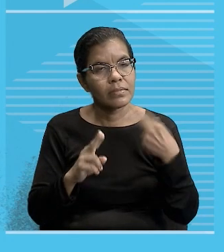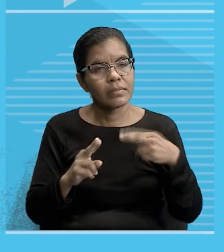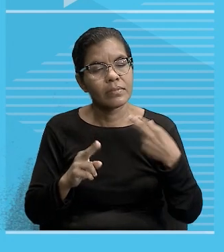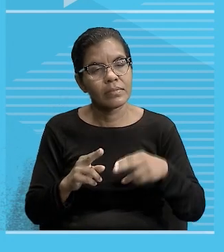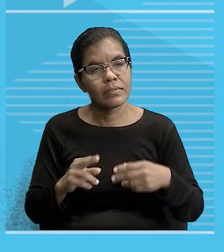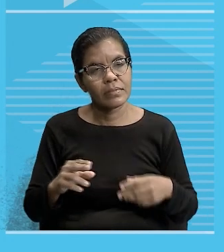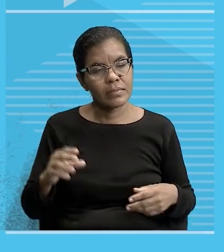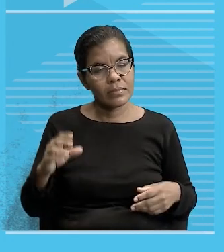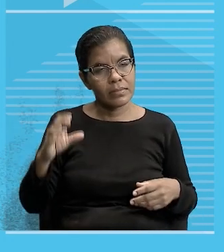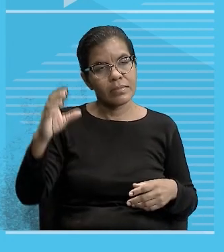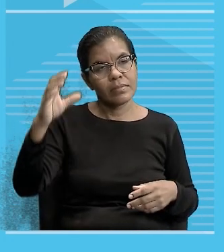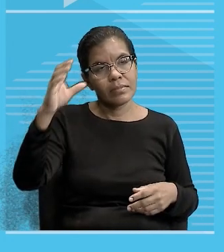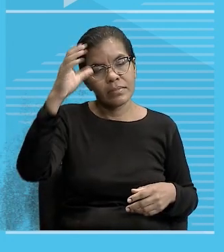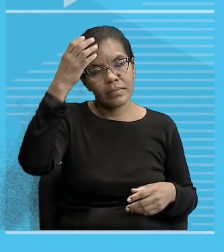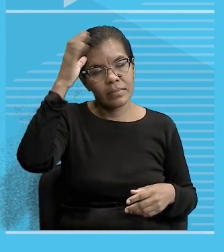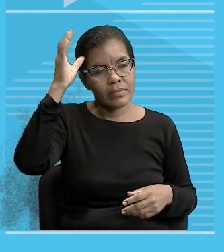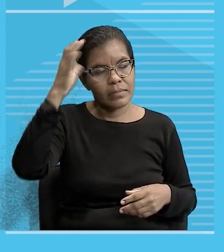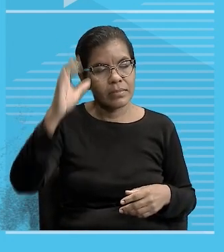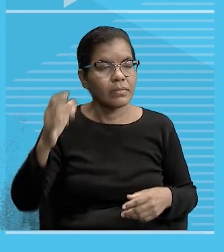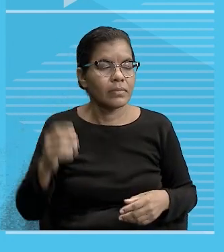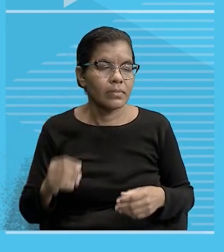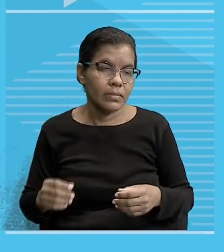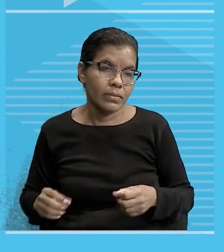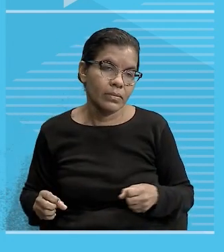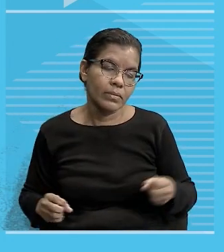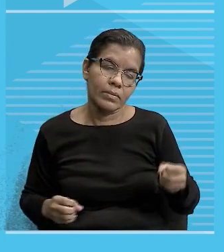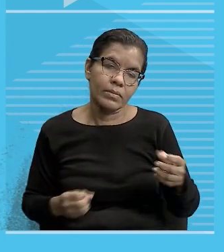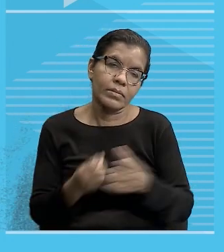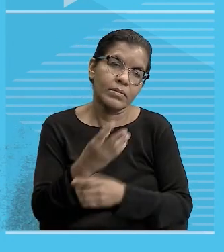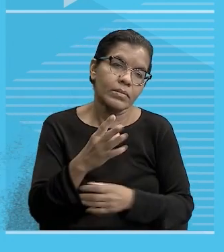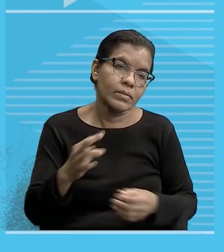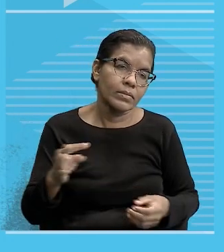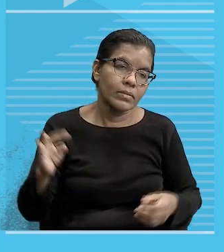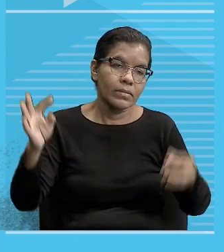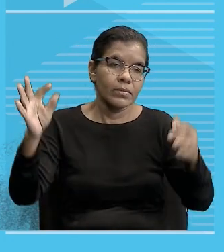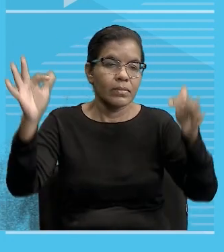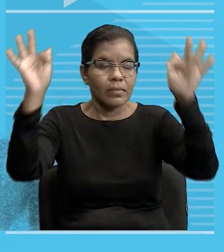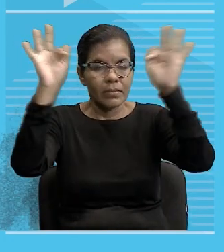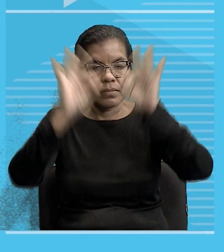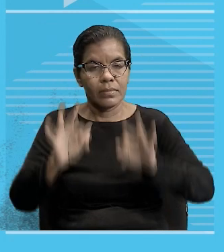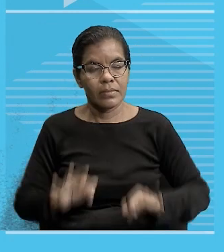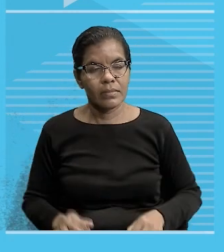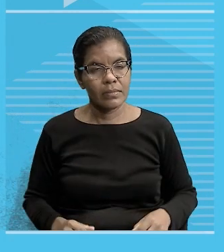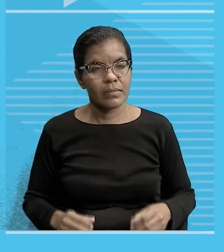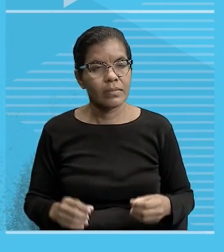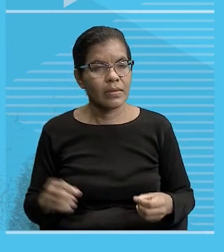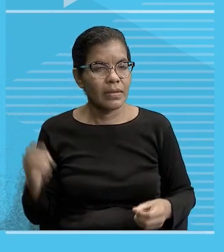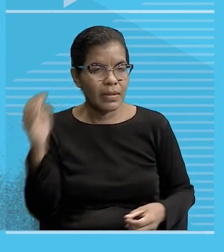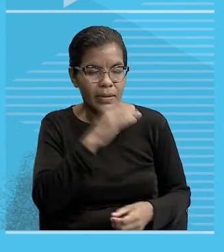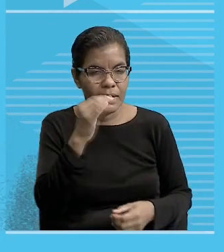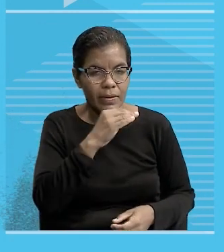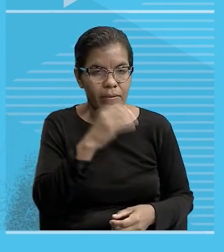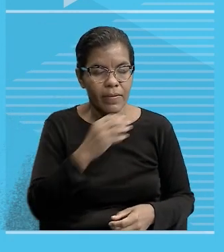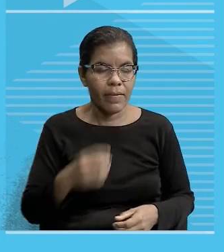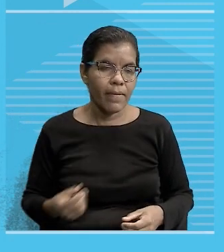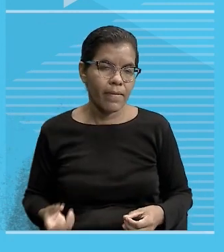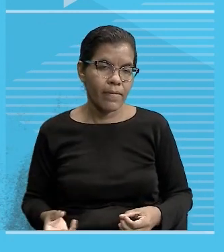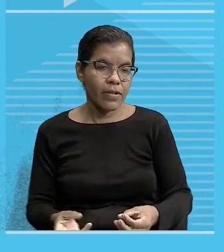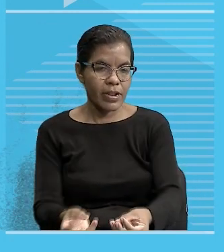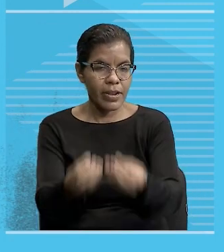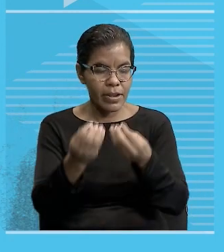consumidor com as novas tecnologias é mais ágil a conquista do